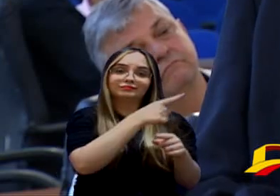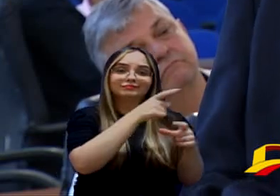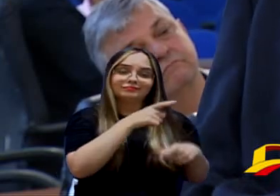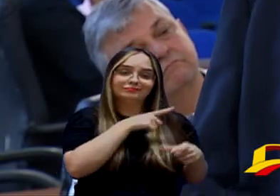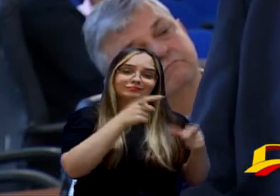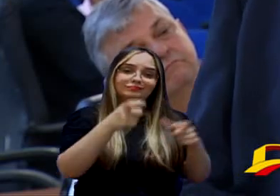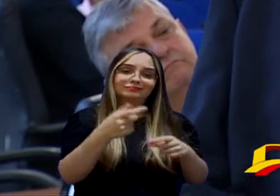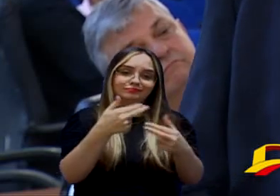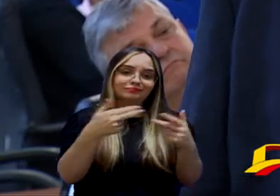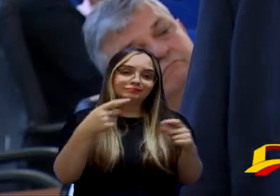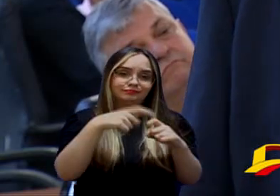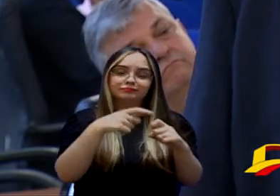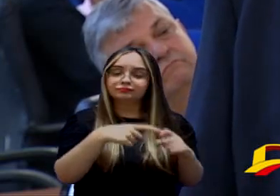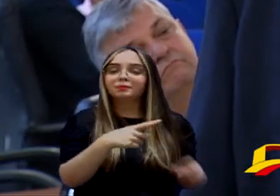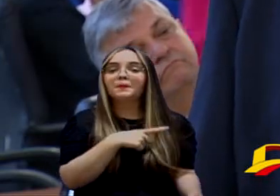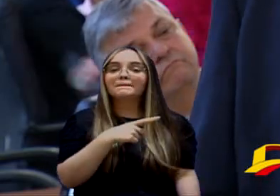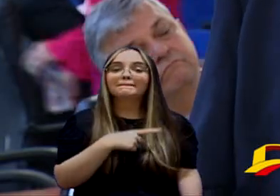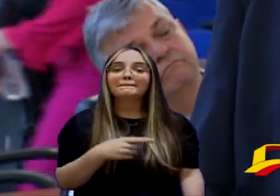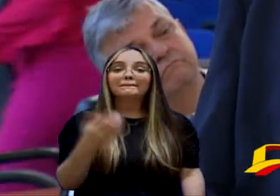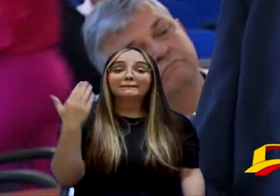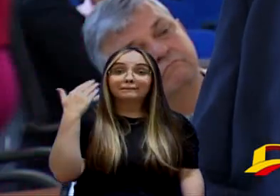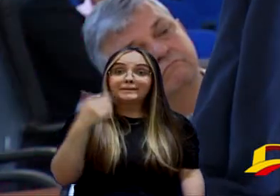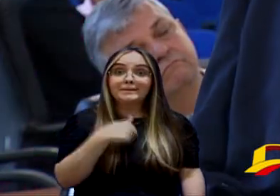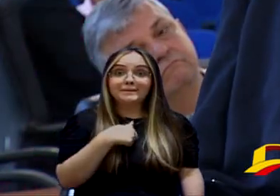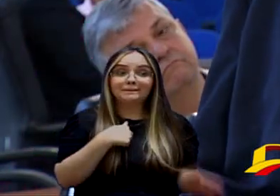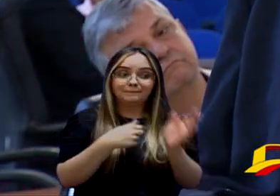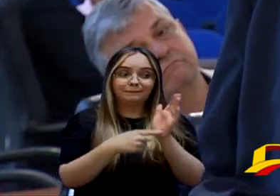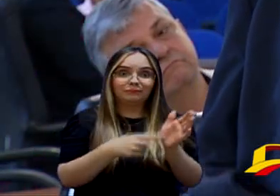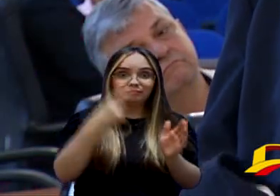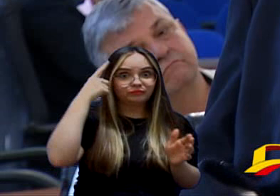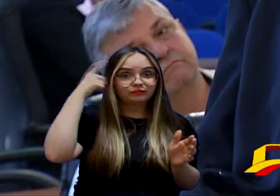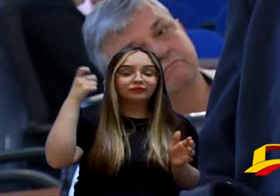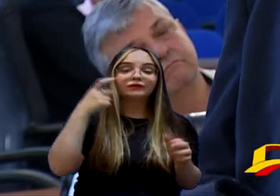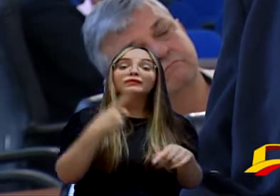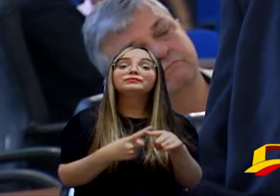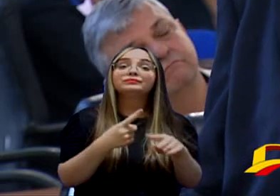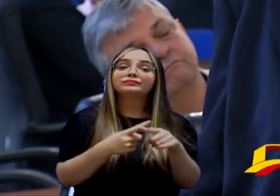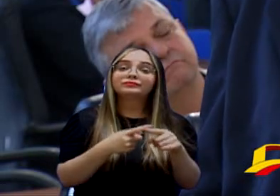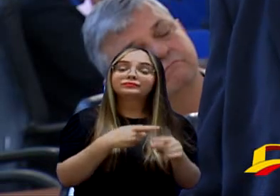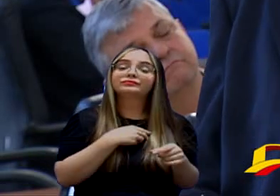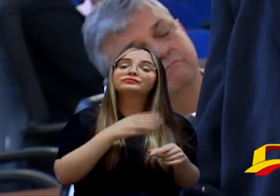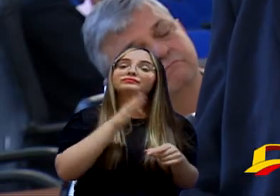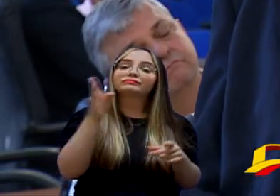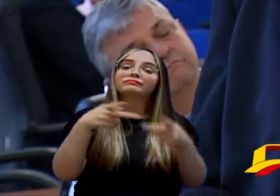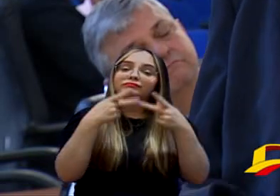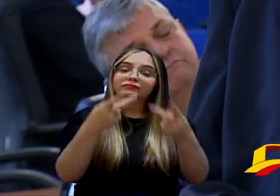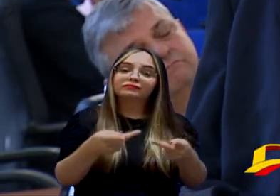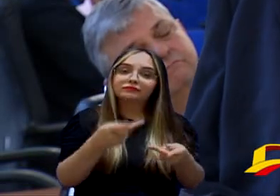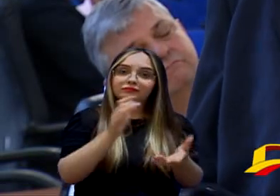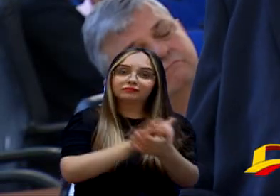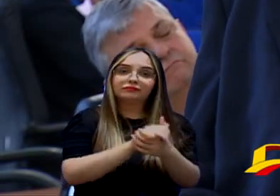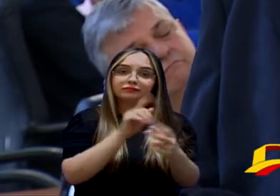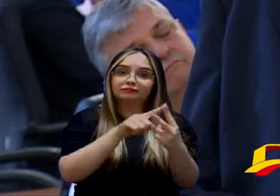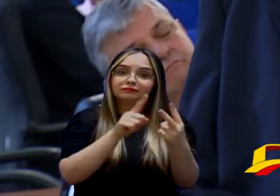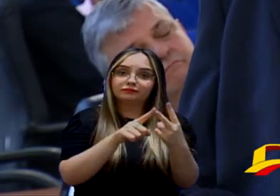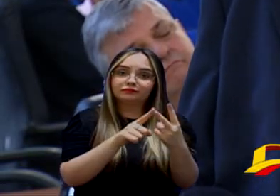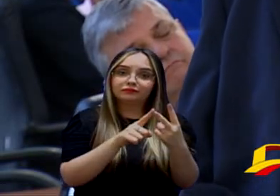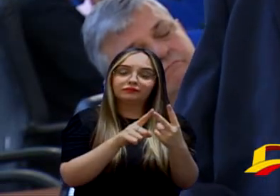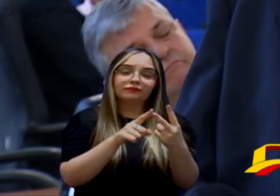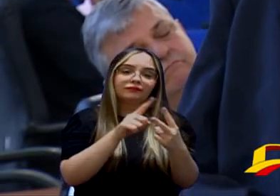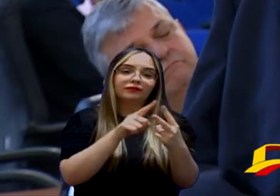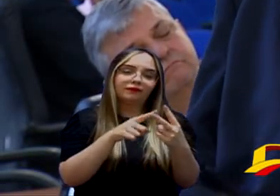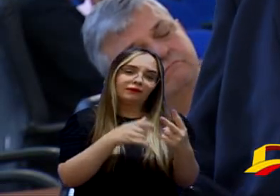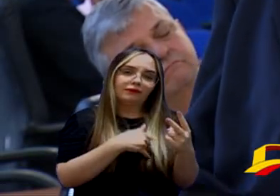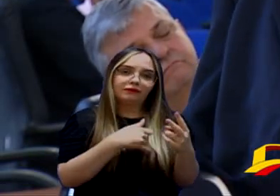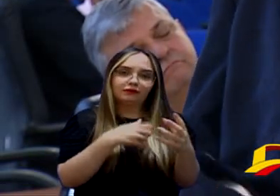conselho de saúde quando eu apresentei a ideia foi porque eu Visitei um casal uma senhora e um